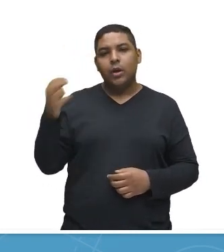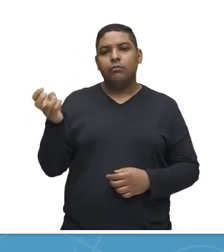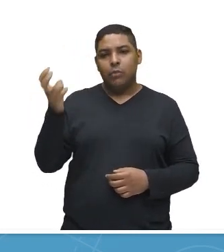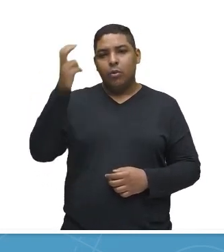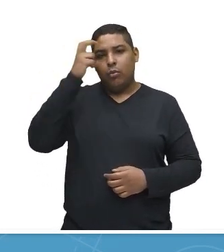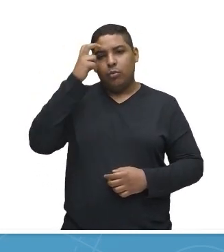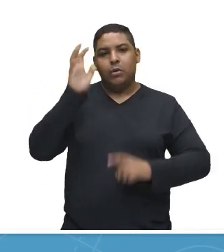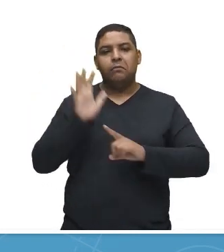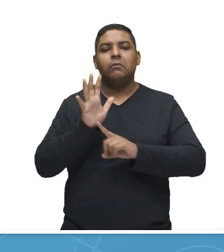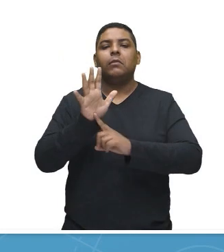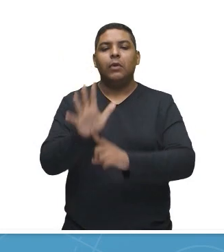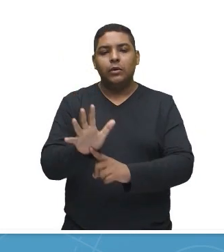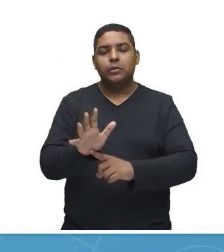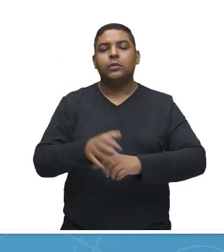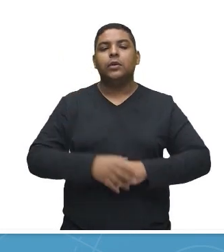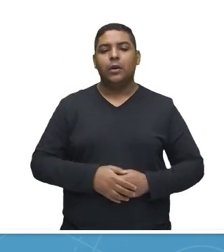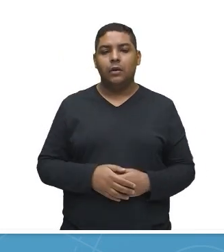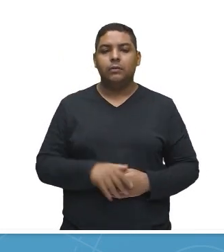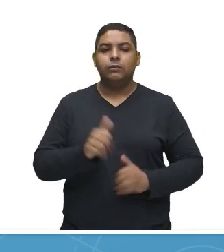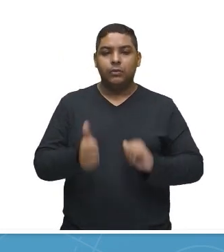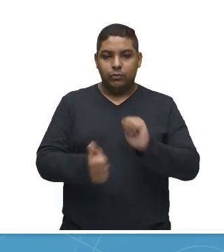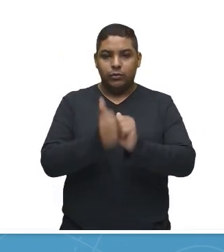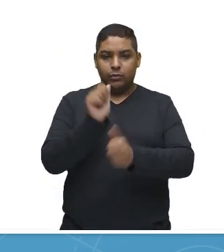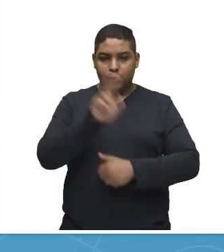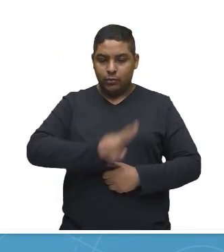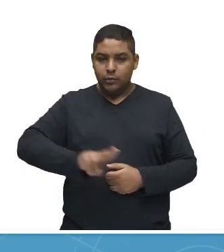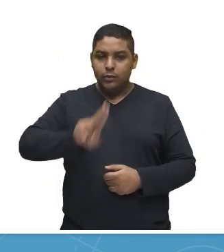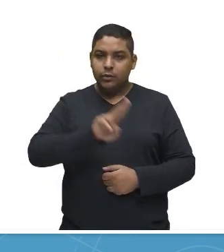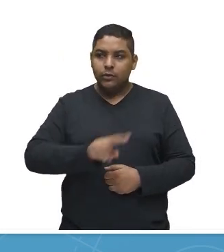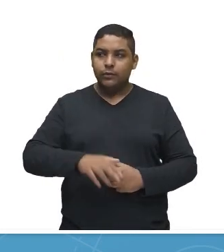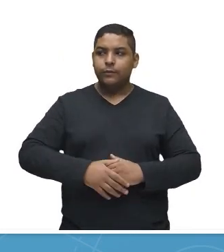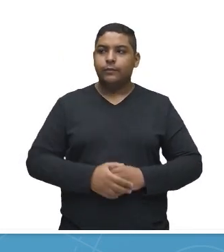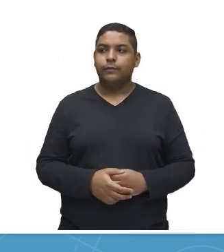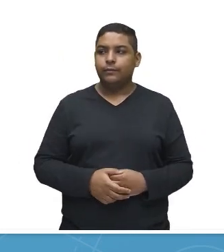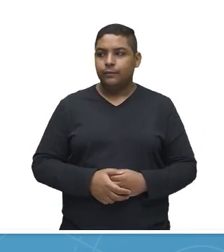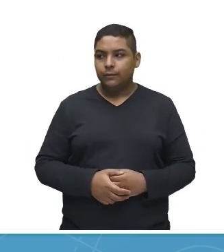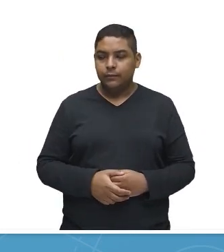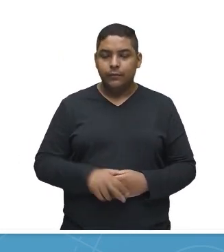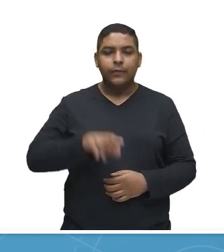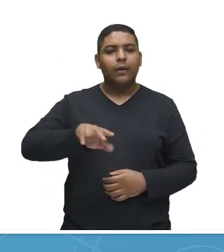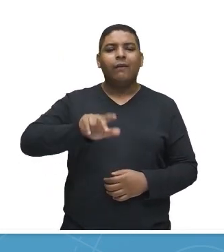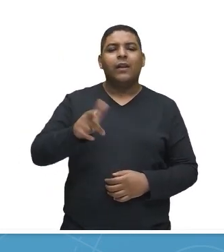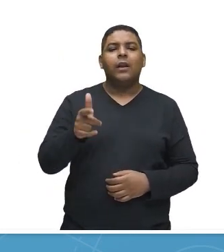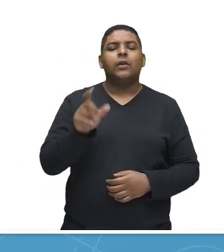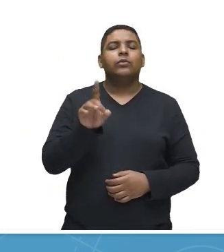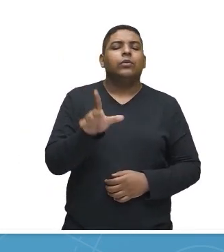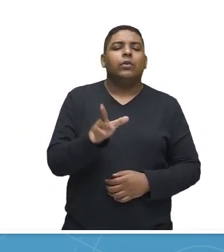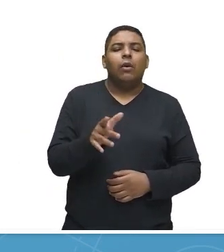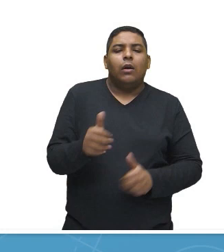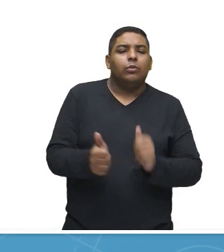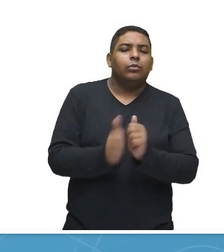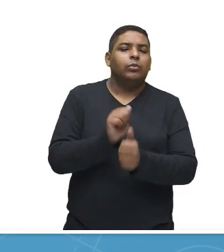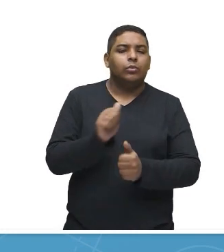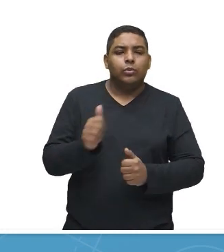sua cultura através do esporte. E nós não vamos ter somente a questão das lutas, mas vai